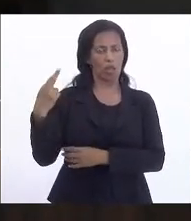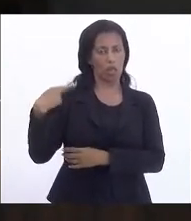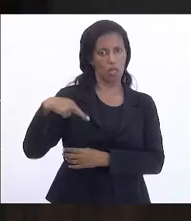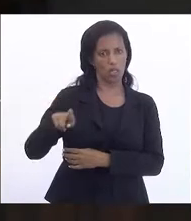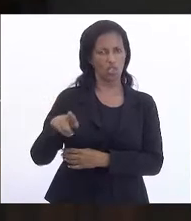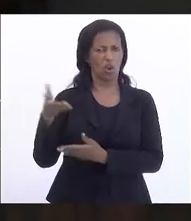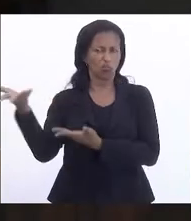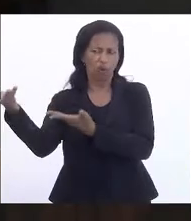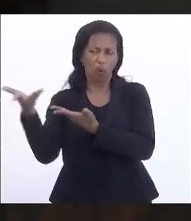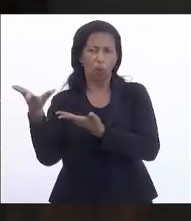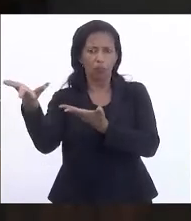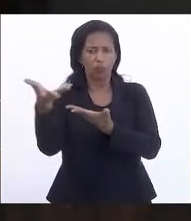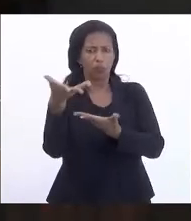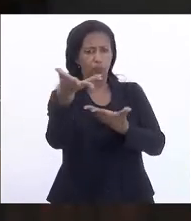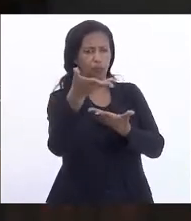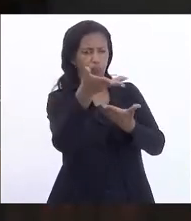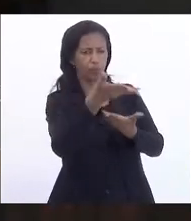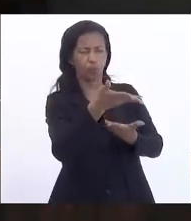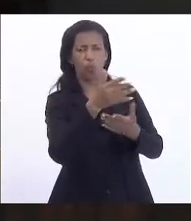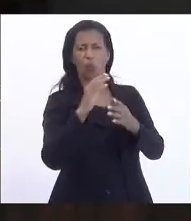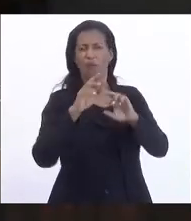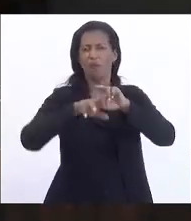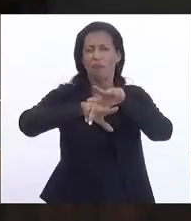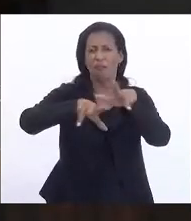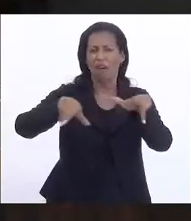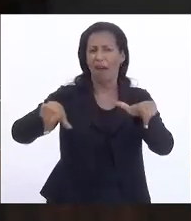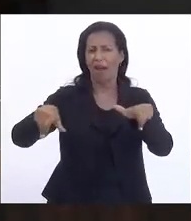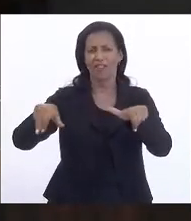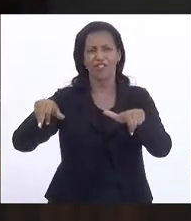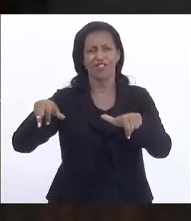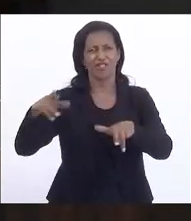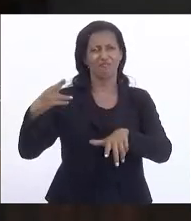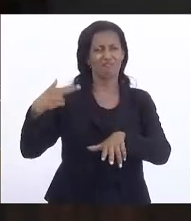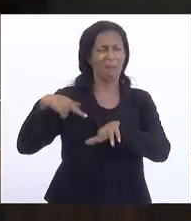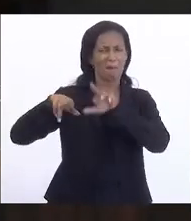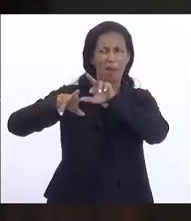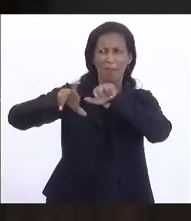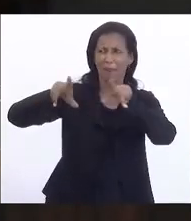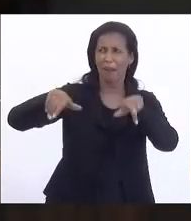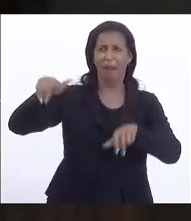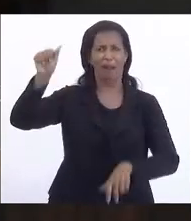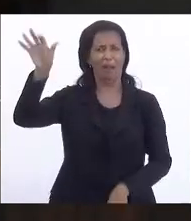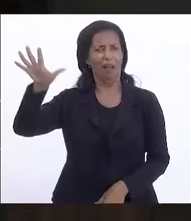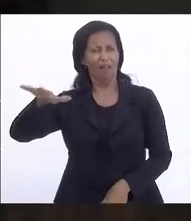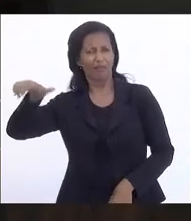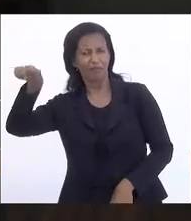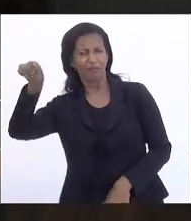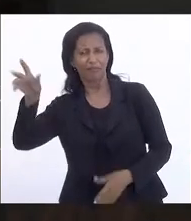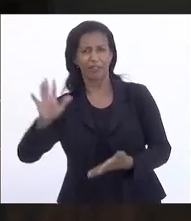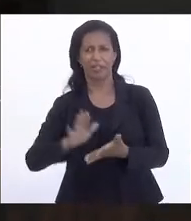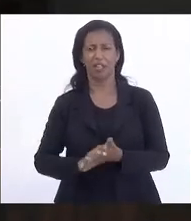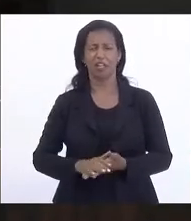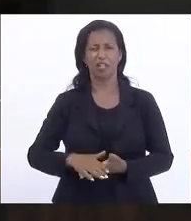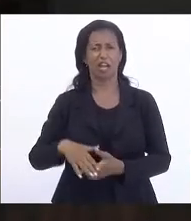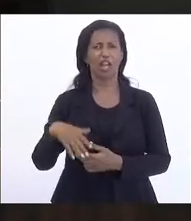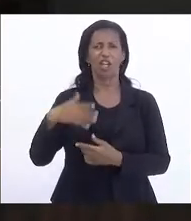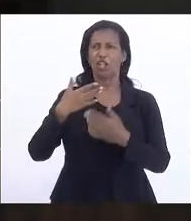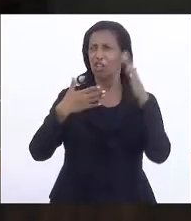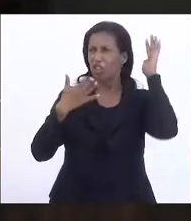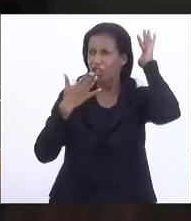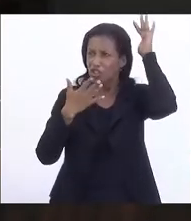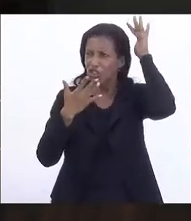cardeal, já levou o Hare Krishna, já levou a matriz africana, já levou os indígenas,